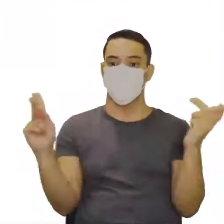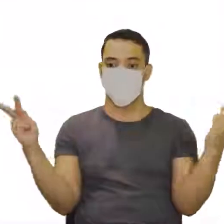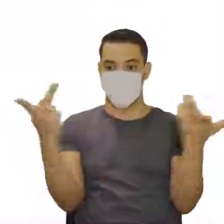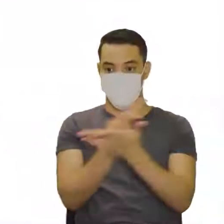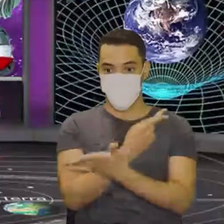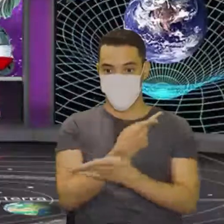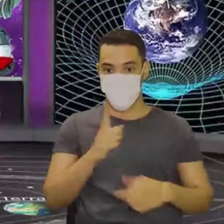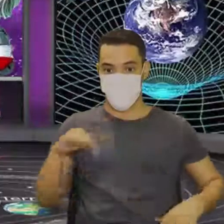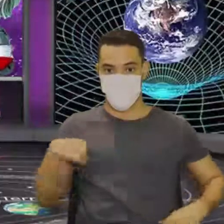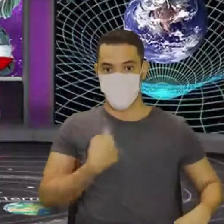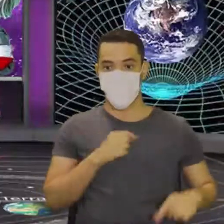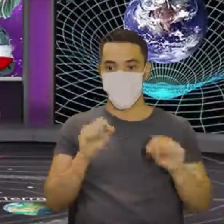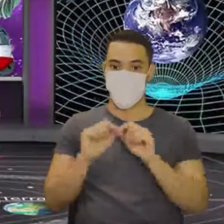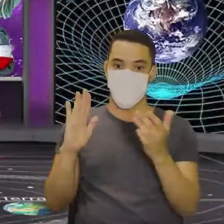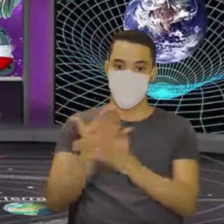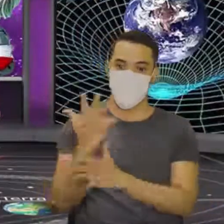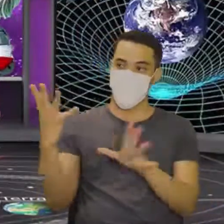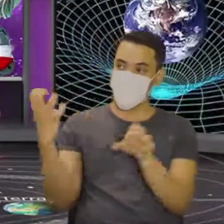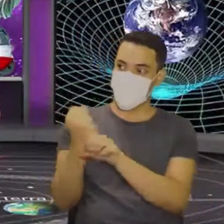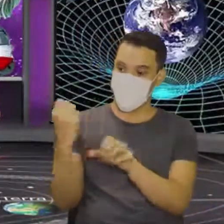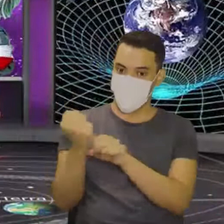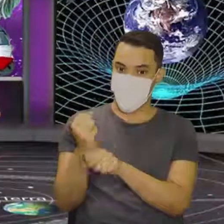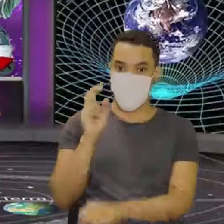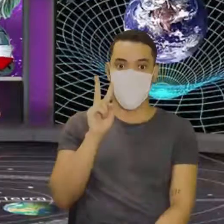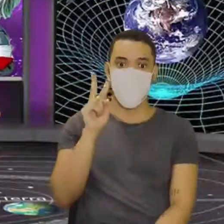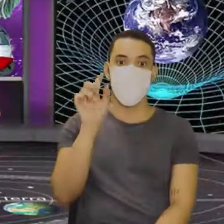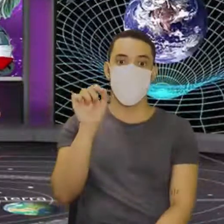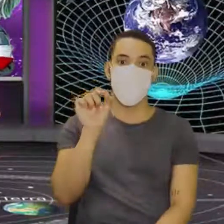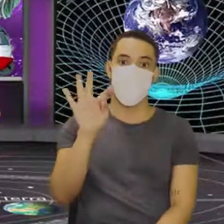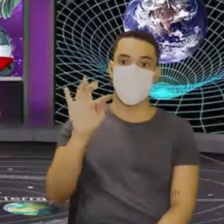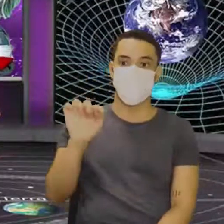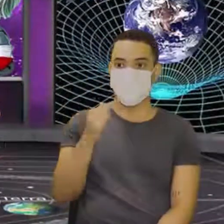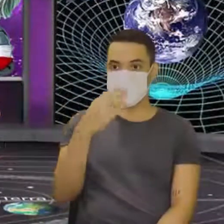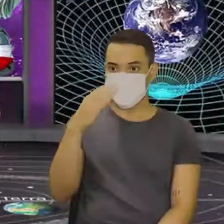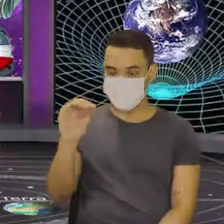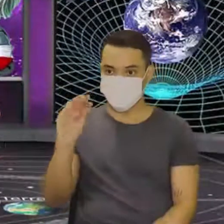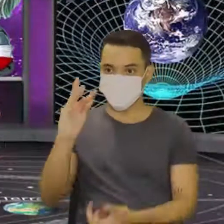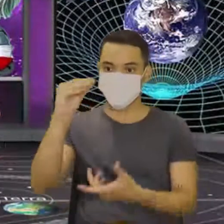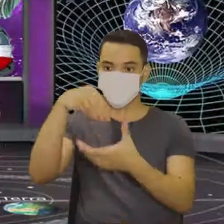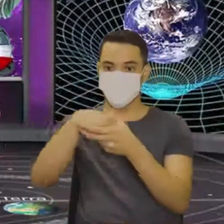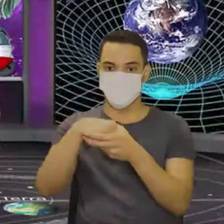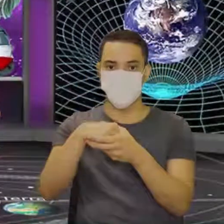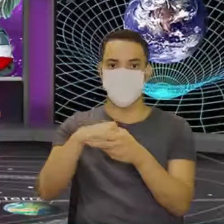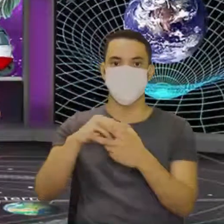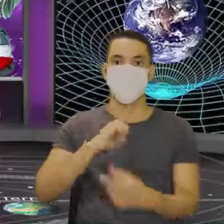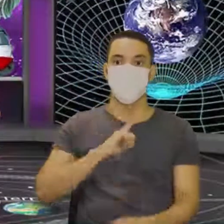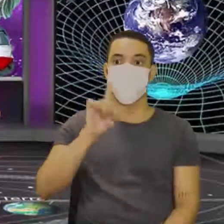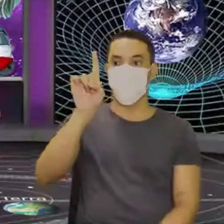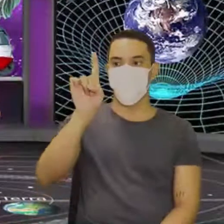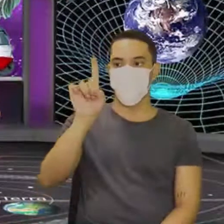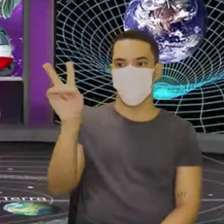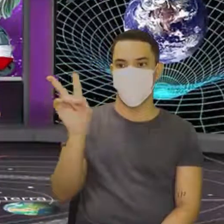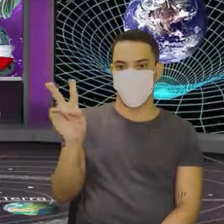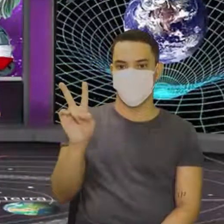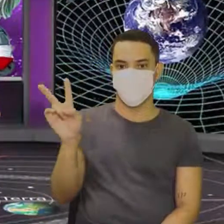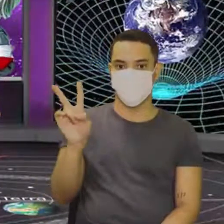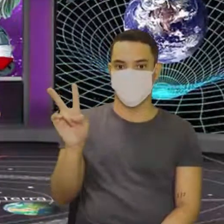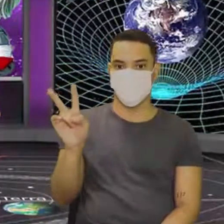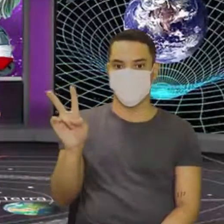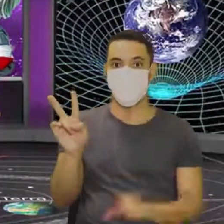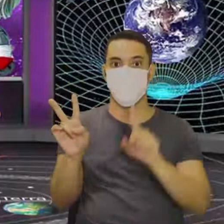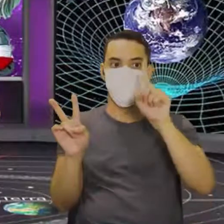Nós fizemos alguns cálculos e nós vimos que a tensão nos terminais do gerador era 1 volt e a